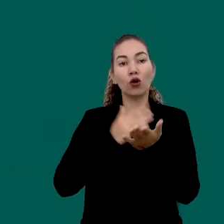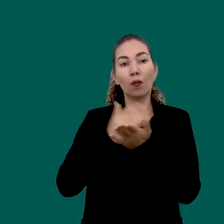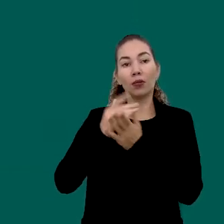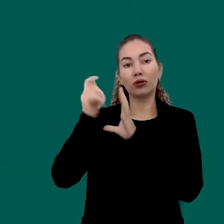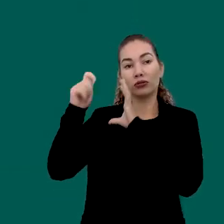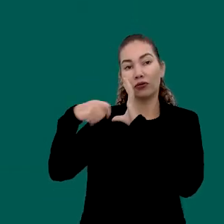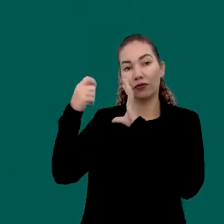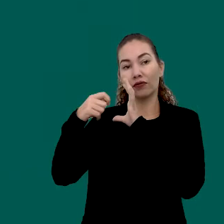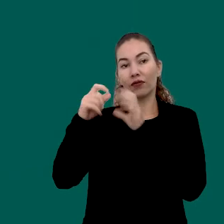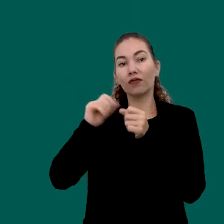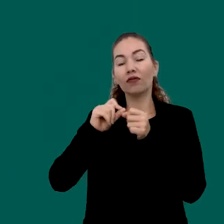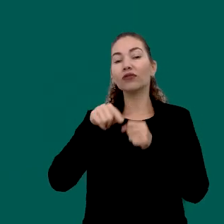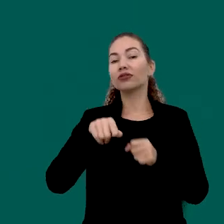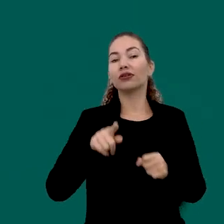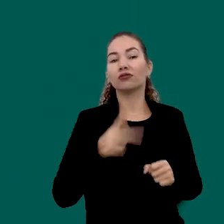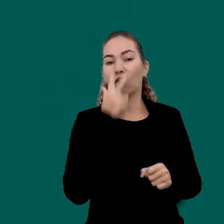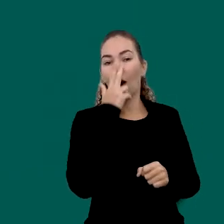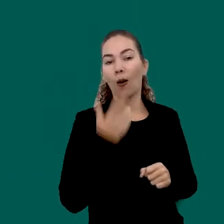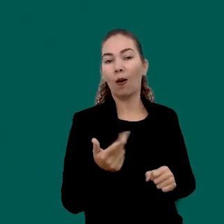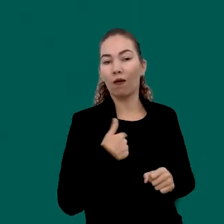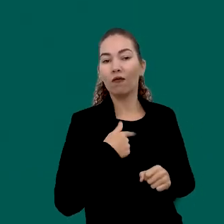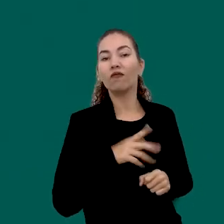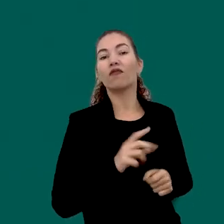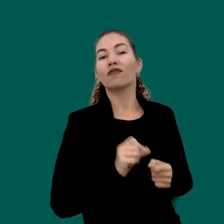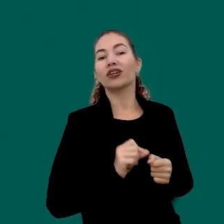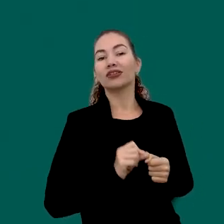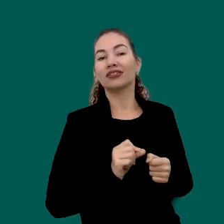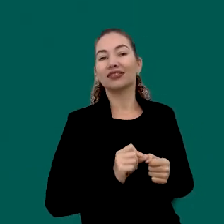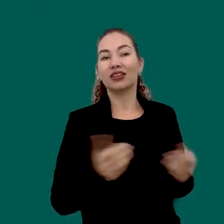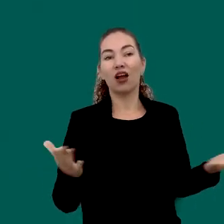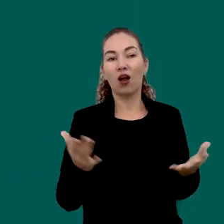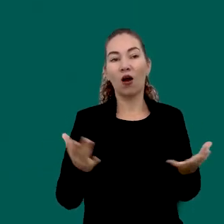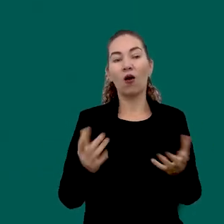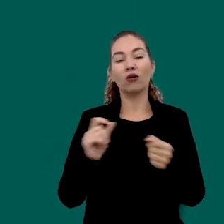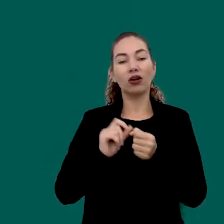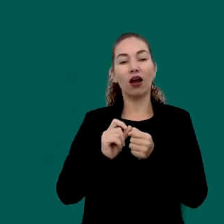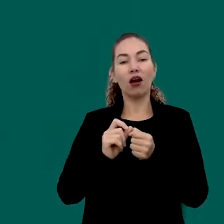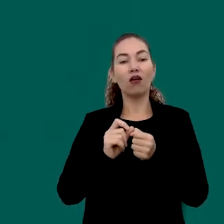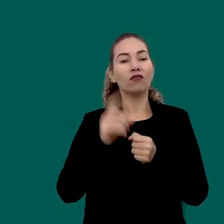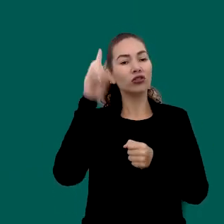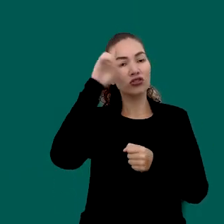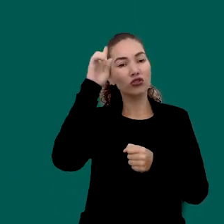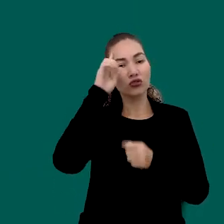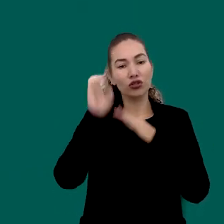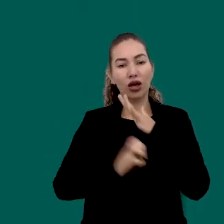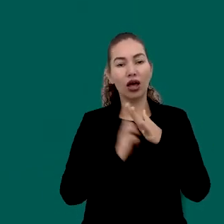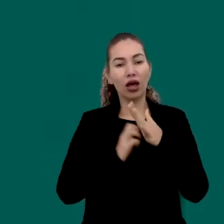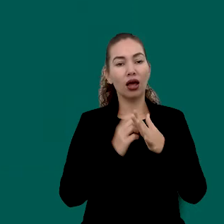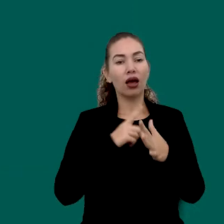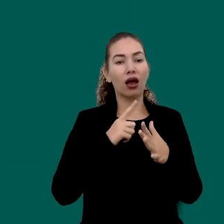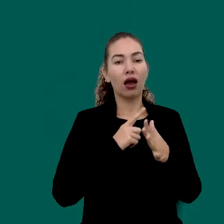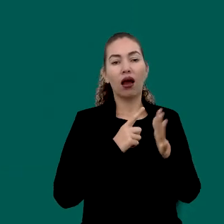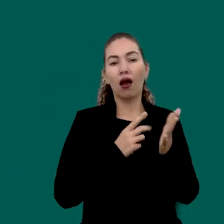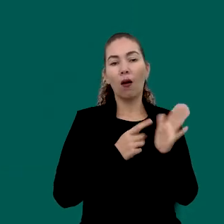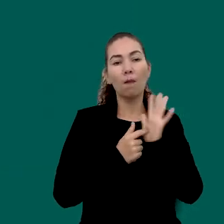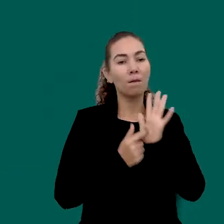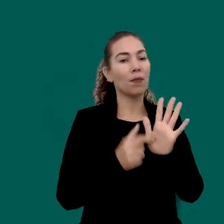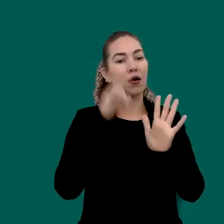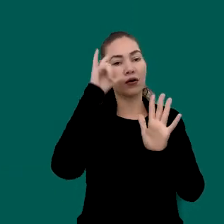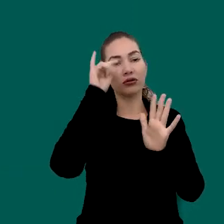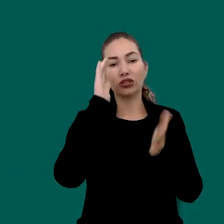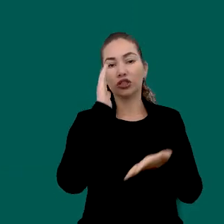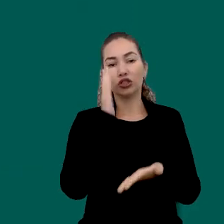O pessoal começou a me filmar aqui, eu fazendo, quer saber, eu vou fazer isso aí. Então, hoje eu faço stories direto, mostrando o dia a dia da